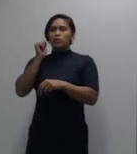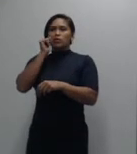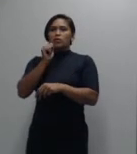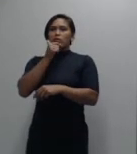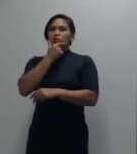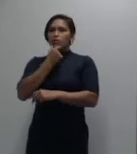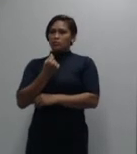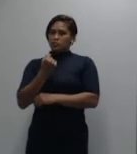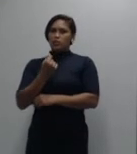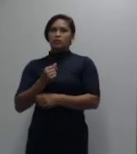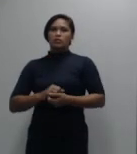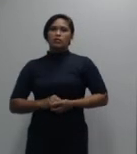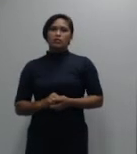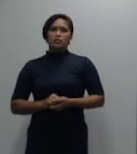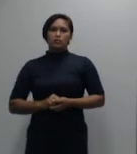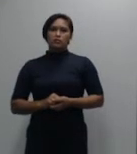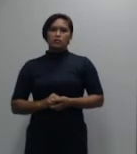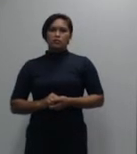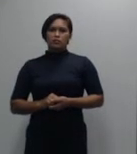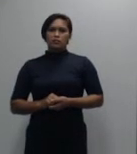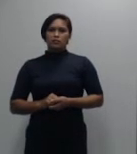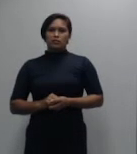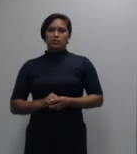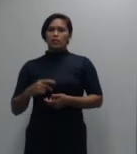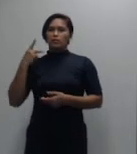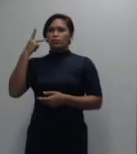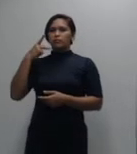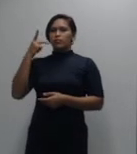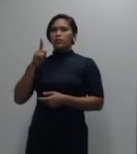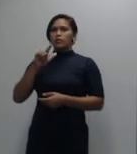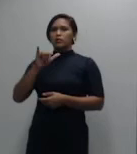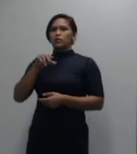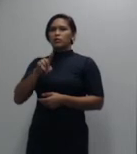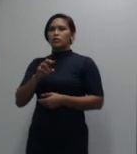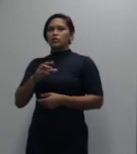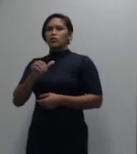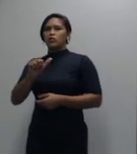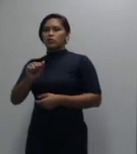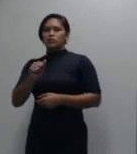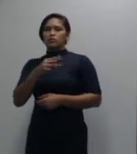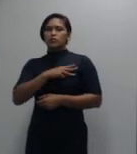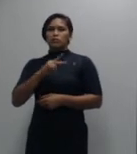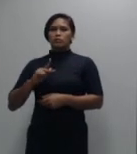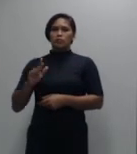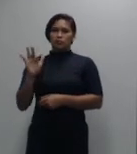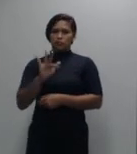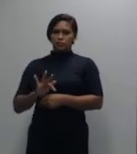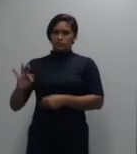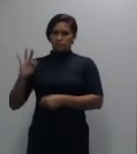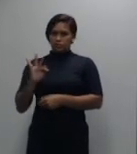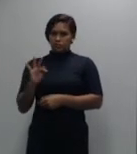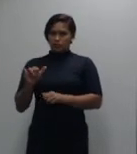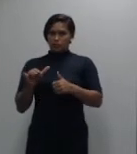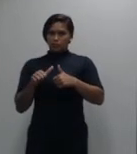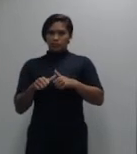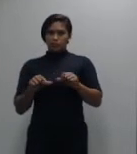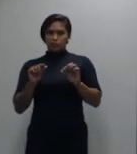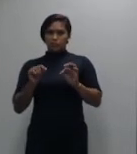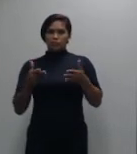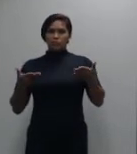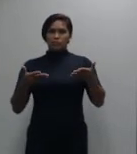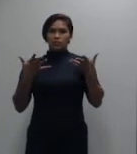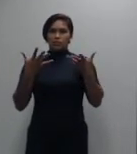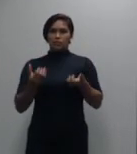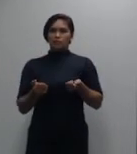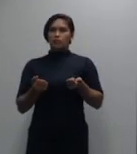e a grande procuradora Dr lindona Araújo do Ministério Público Federal então agora